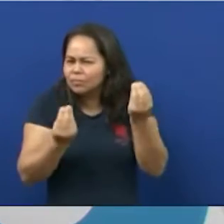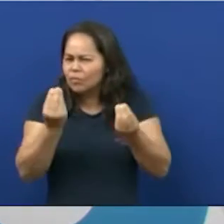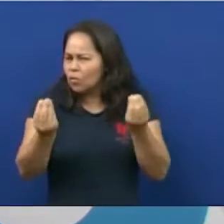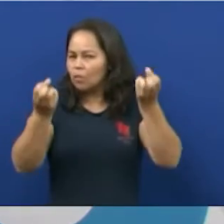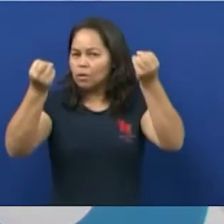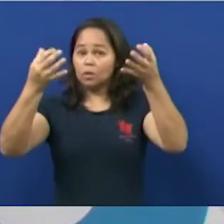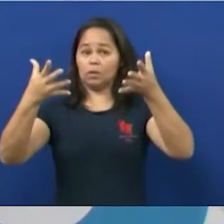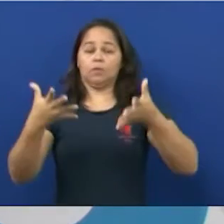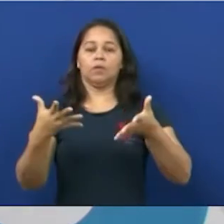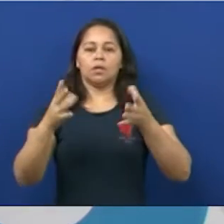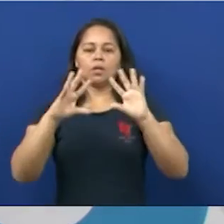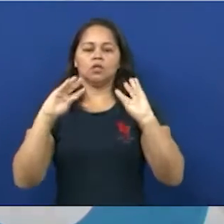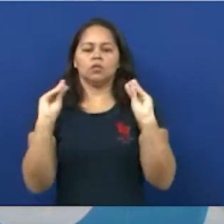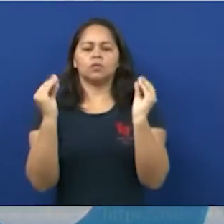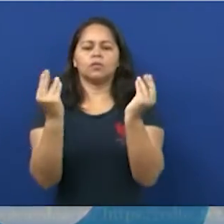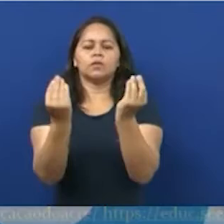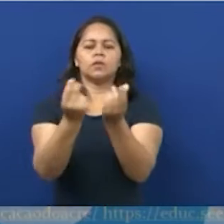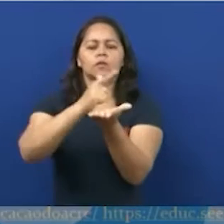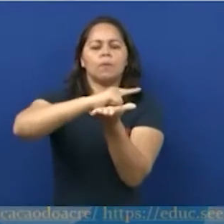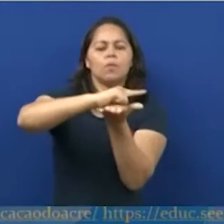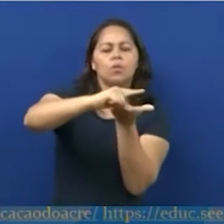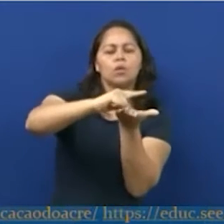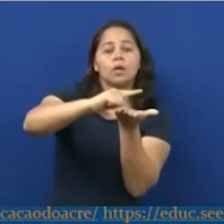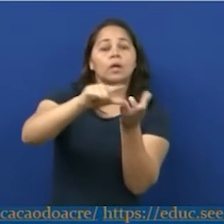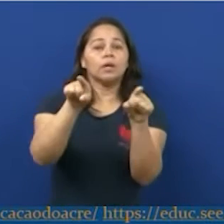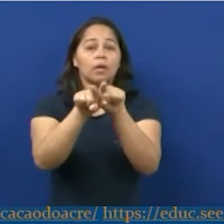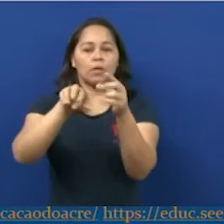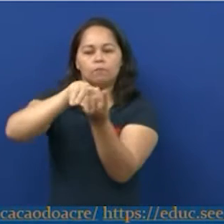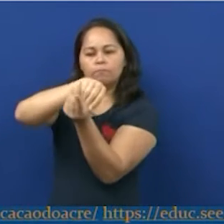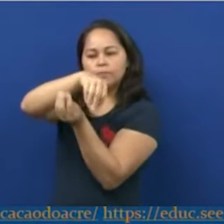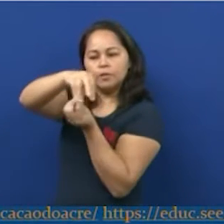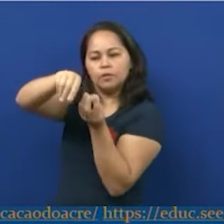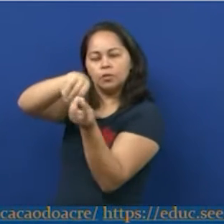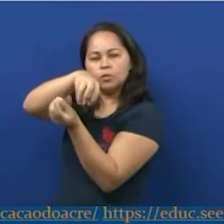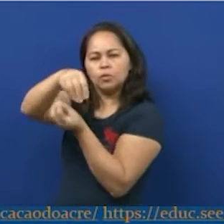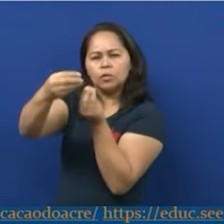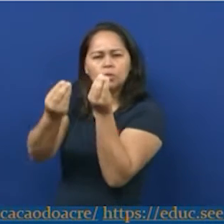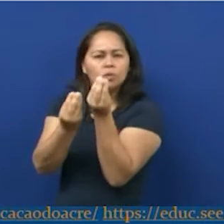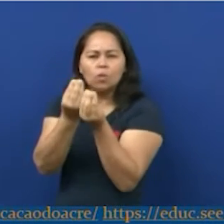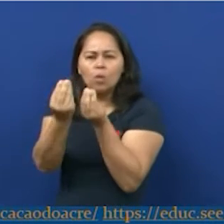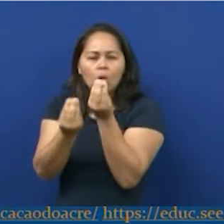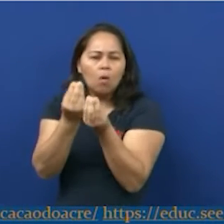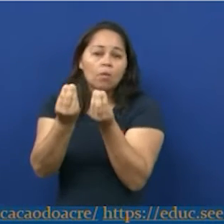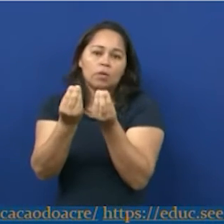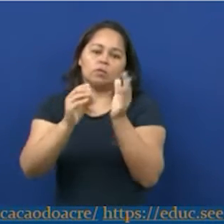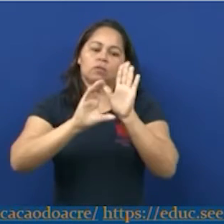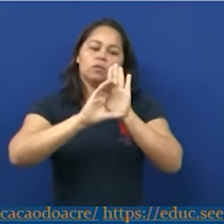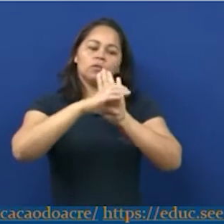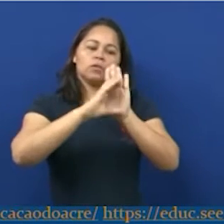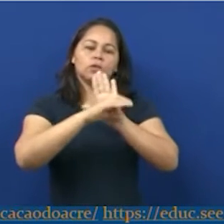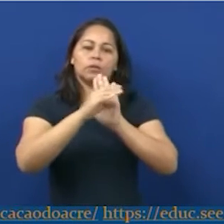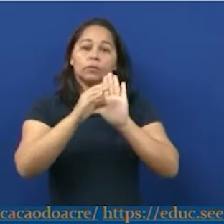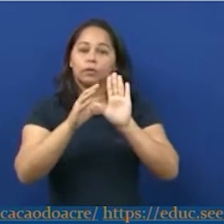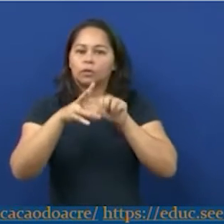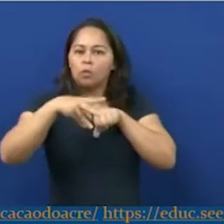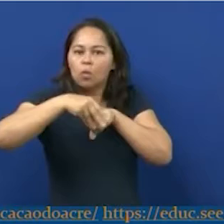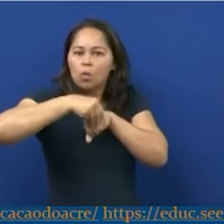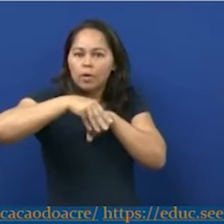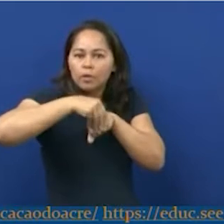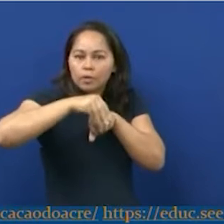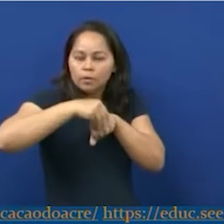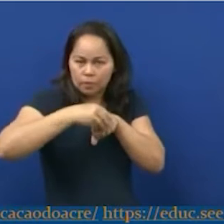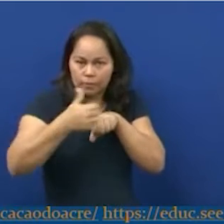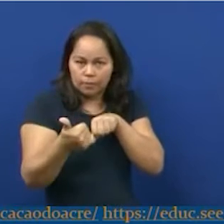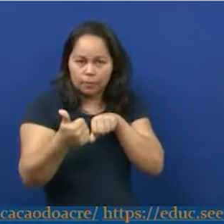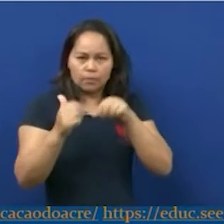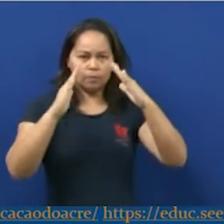fala de substância pura e misturas, nós vamos observar aqui alguns conceitos que são importantes para o nosso conhecimento. E você que está em